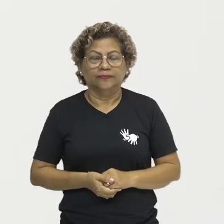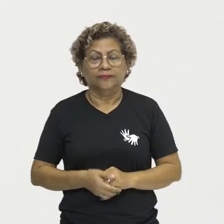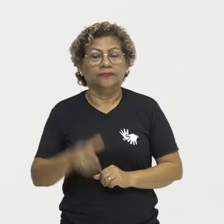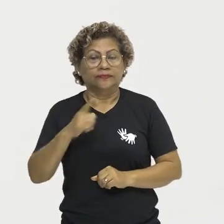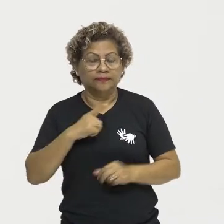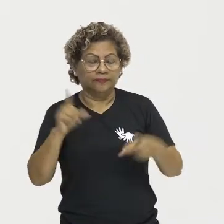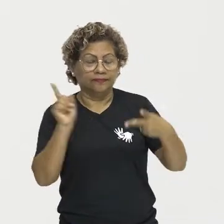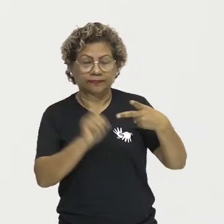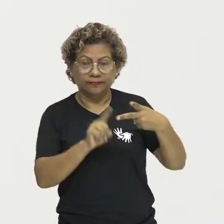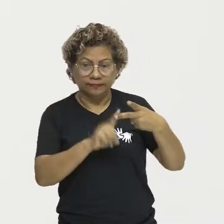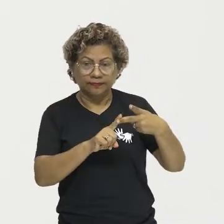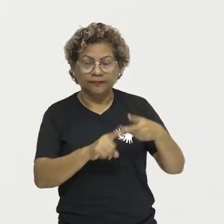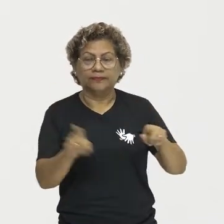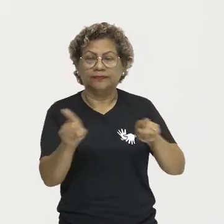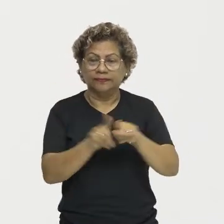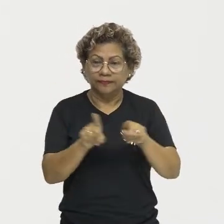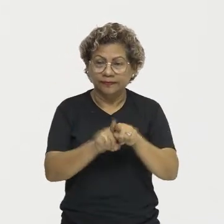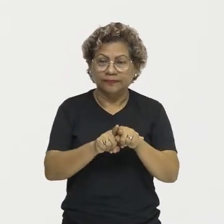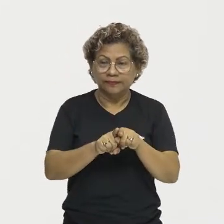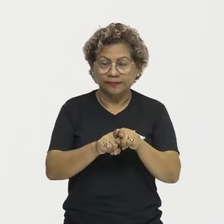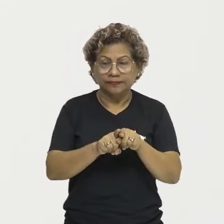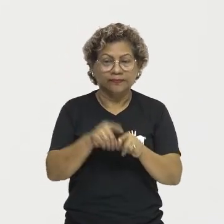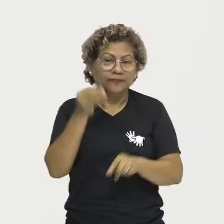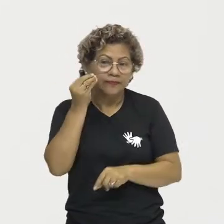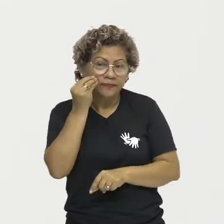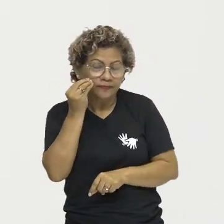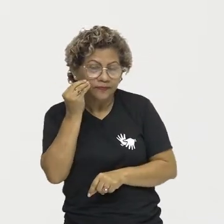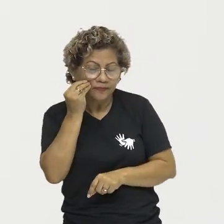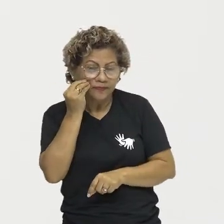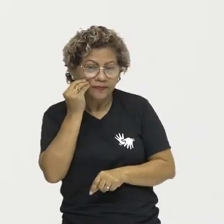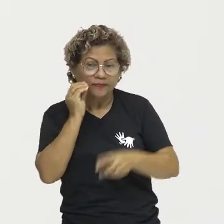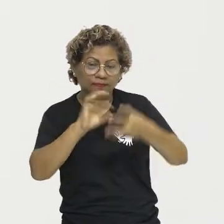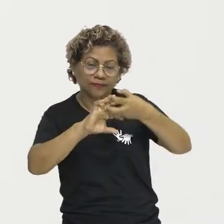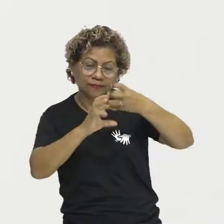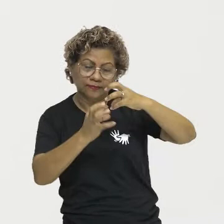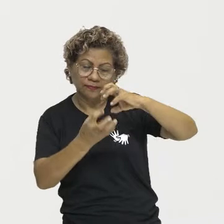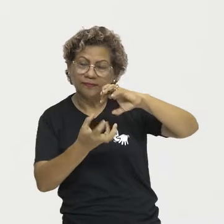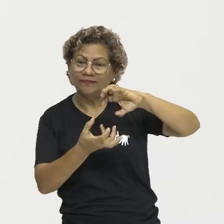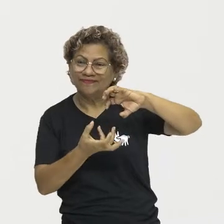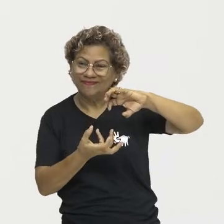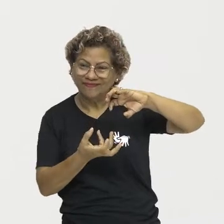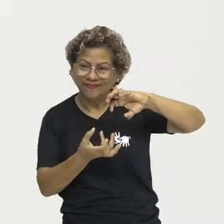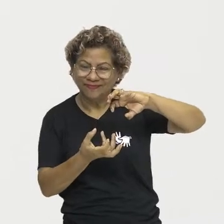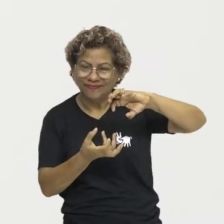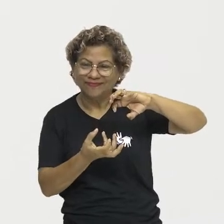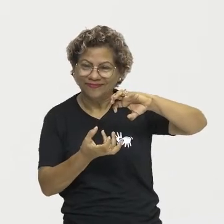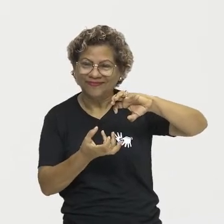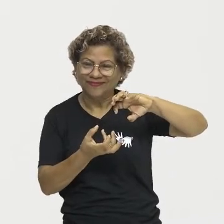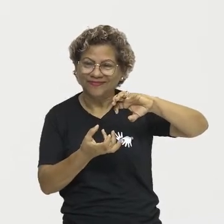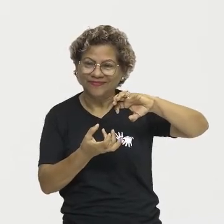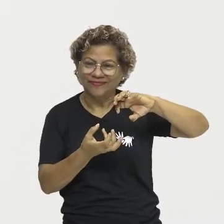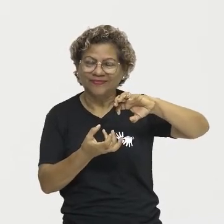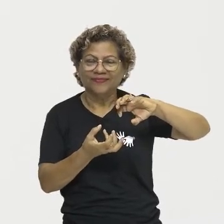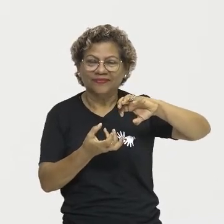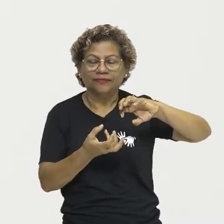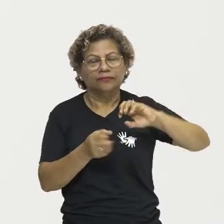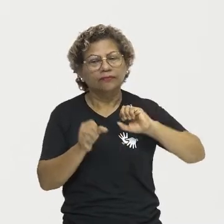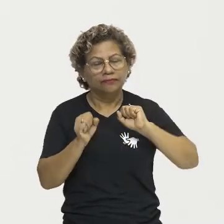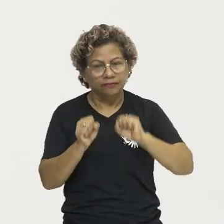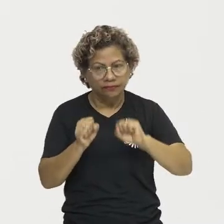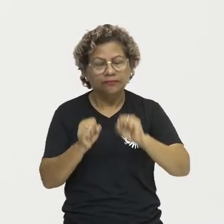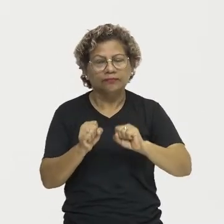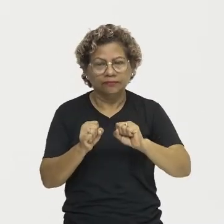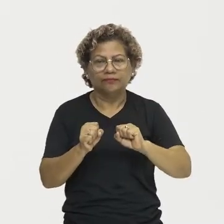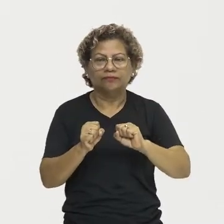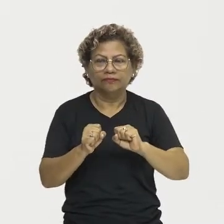aula, que é a deformação. Ao se aplicar uma força em um corpo, ele pode se deformar. Além de